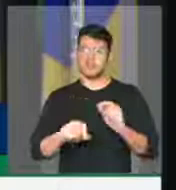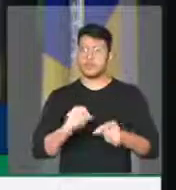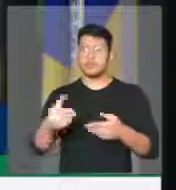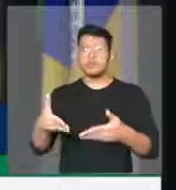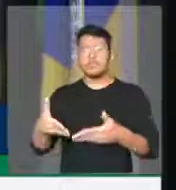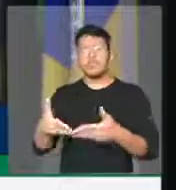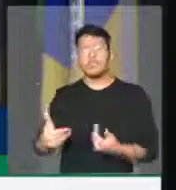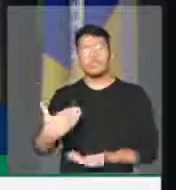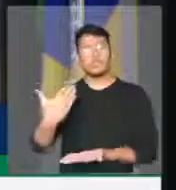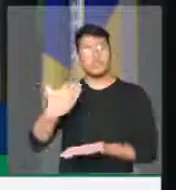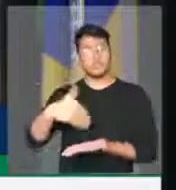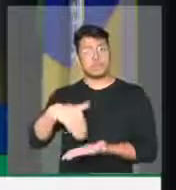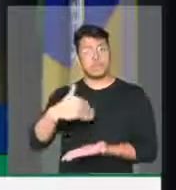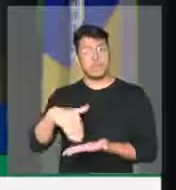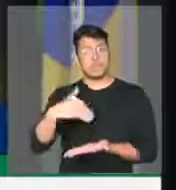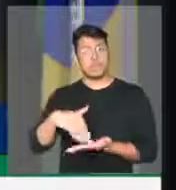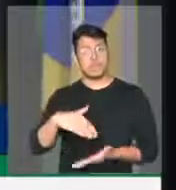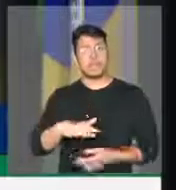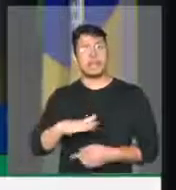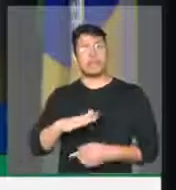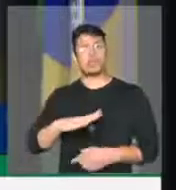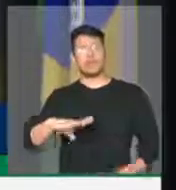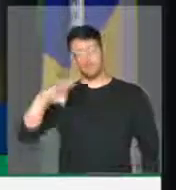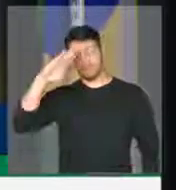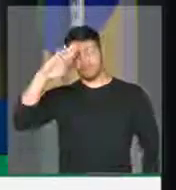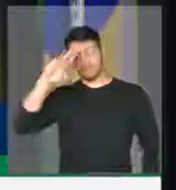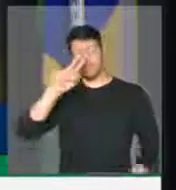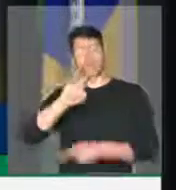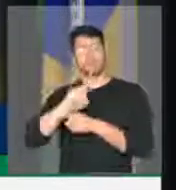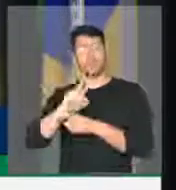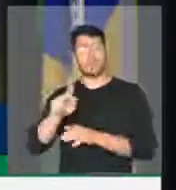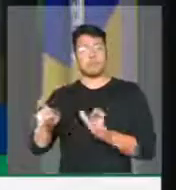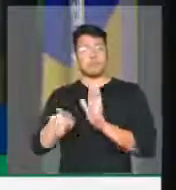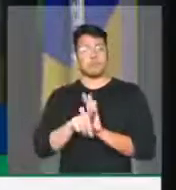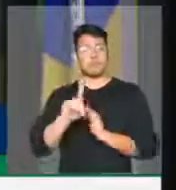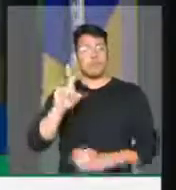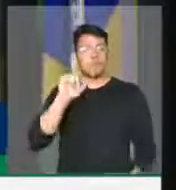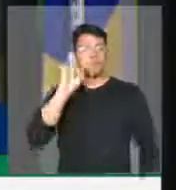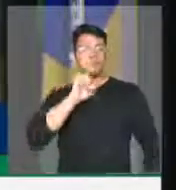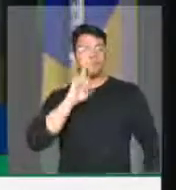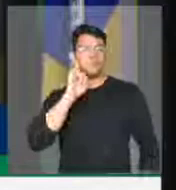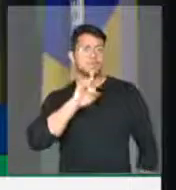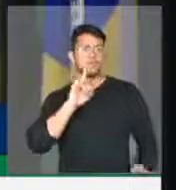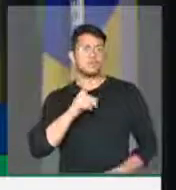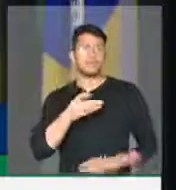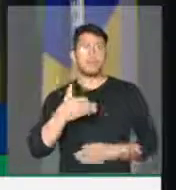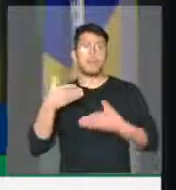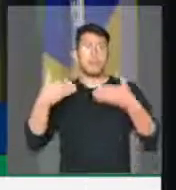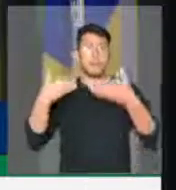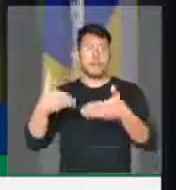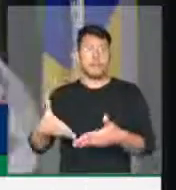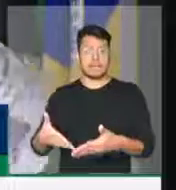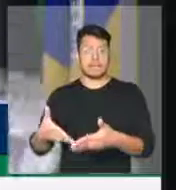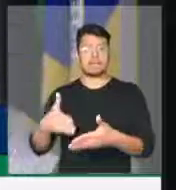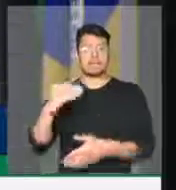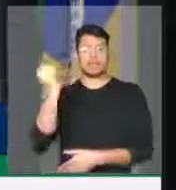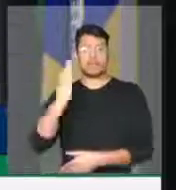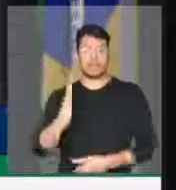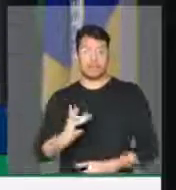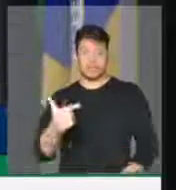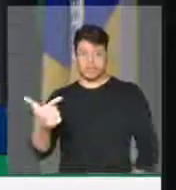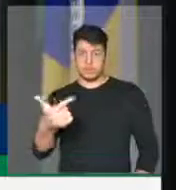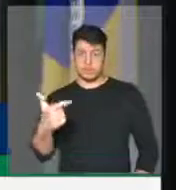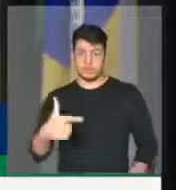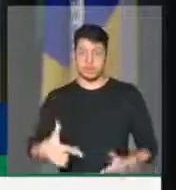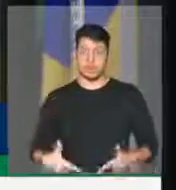Estado americano que veio ao Brasil agradecer a presença brasileira na Segunda Guerra Mundial. Era um recado do presidente, era uma